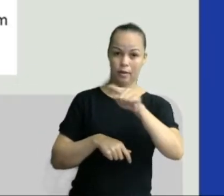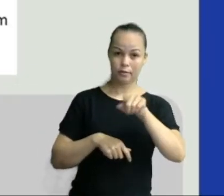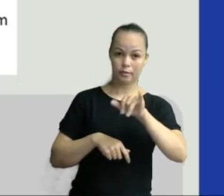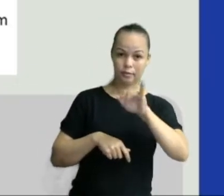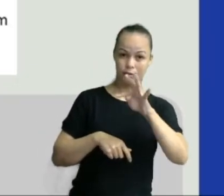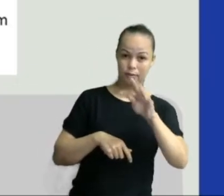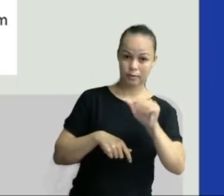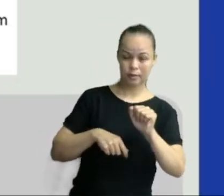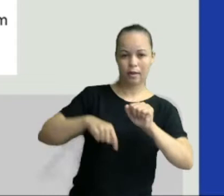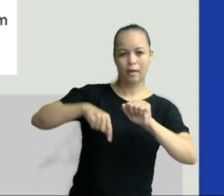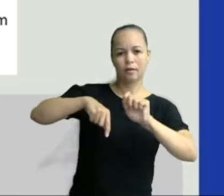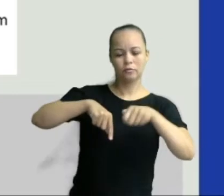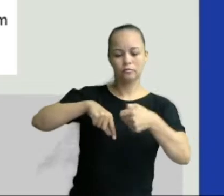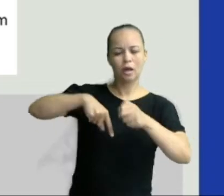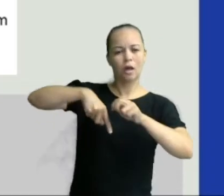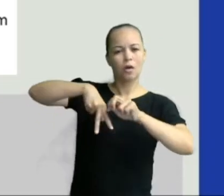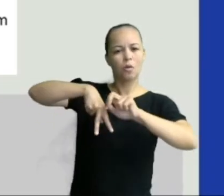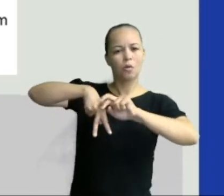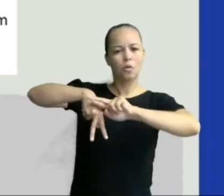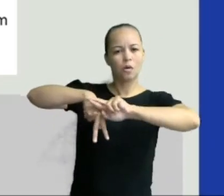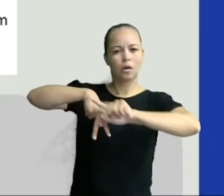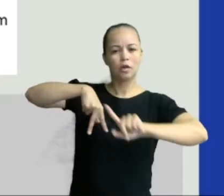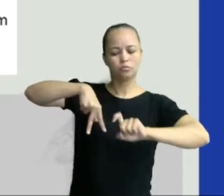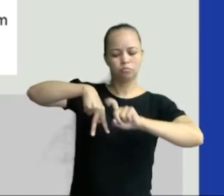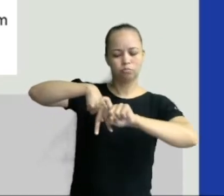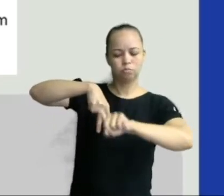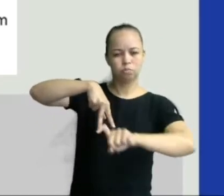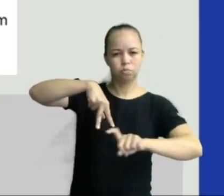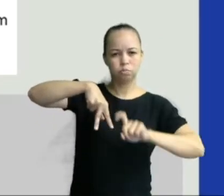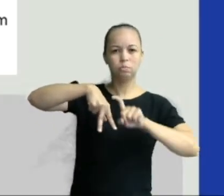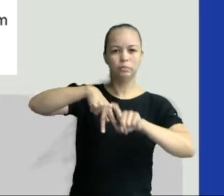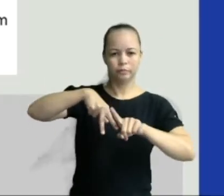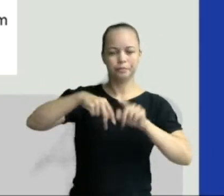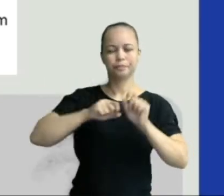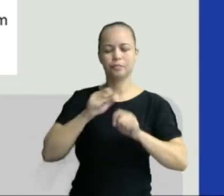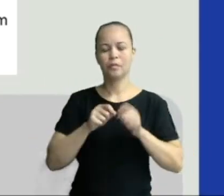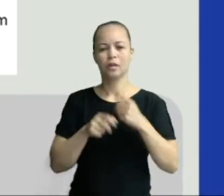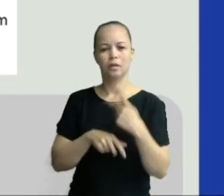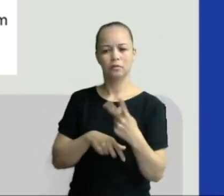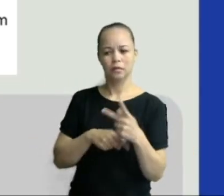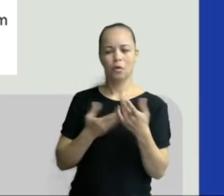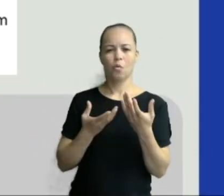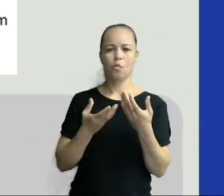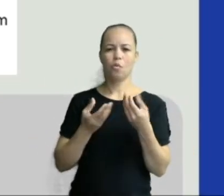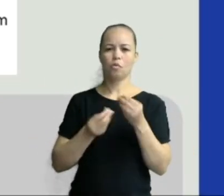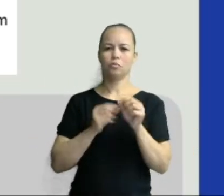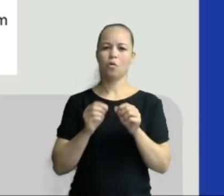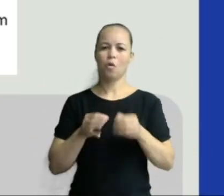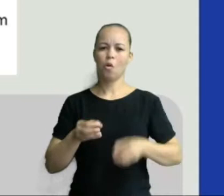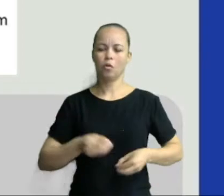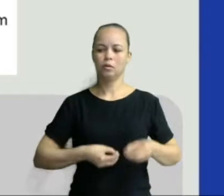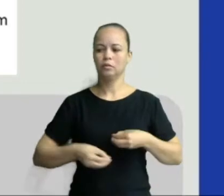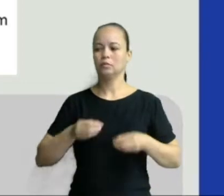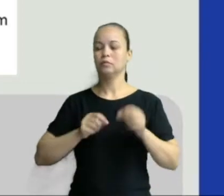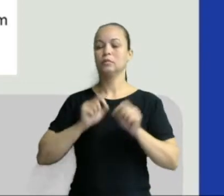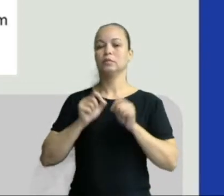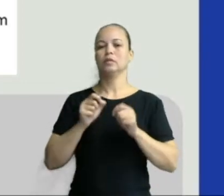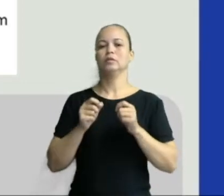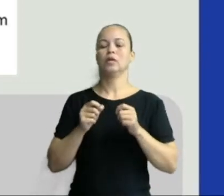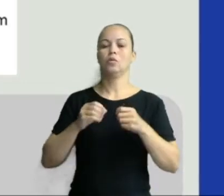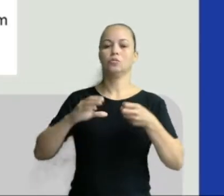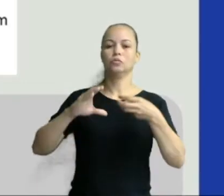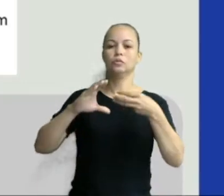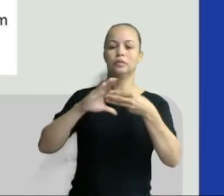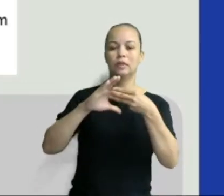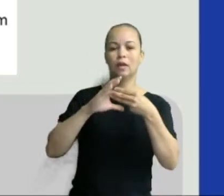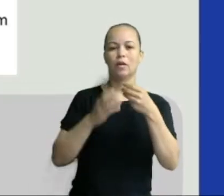funções. Então fica essa dica aí. Outra coisa que é importante, são organismos que a gente chama de são células eucariontes,